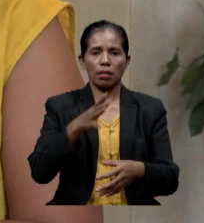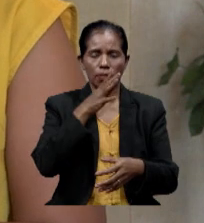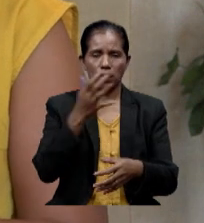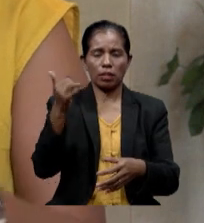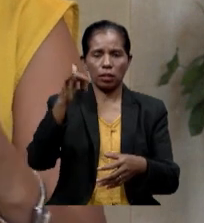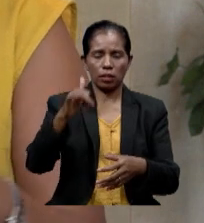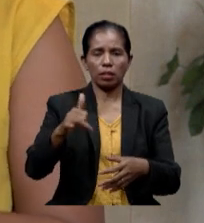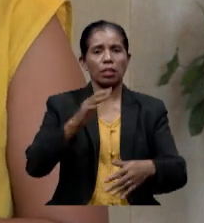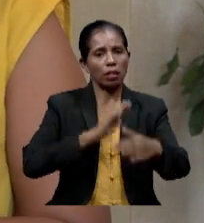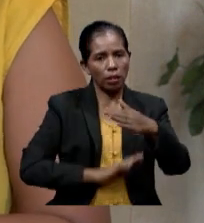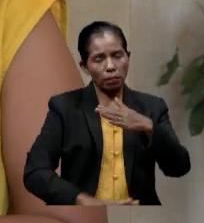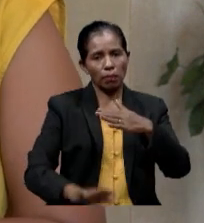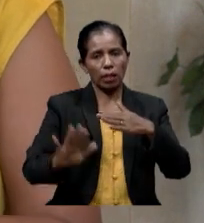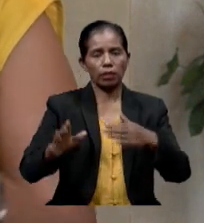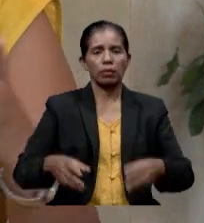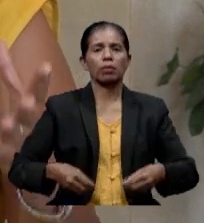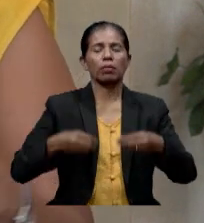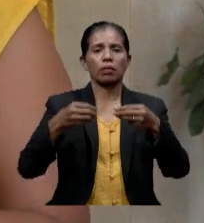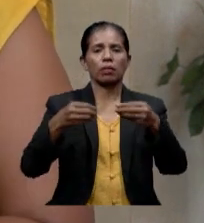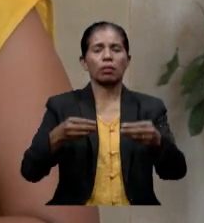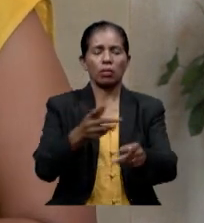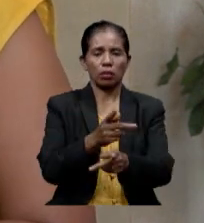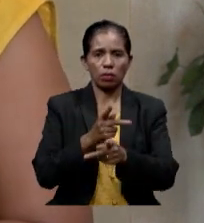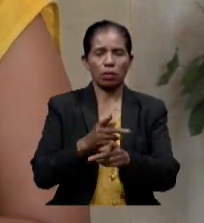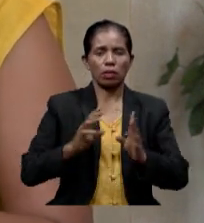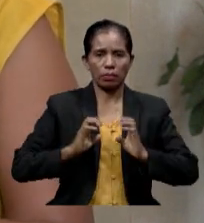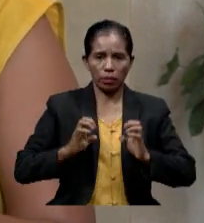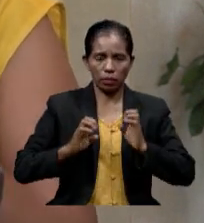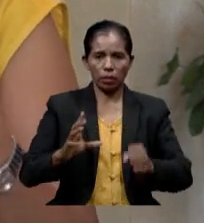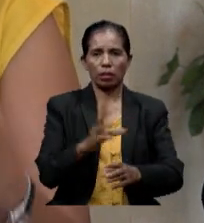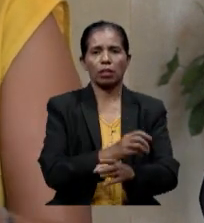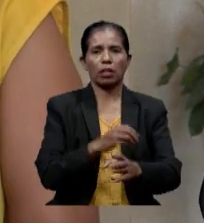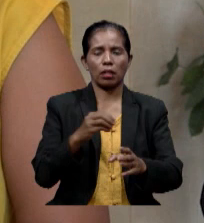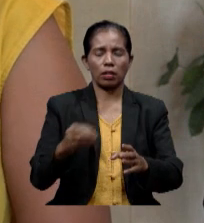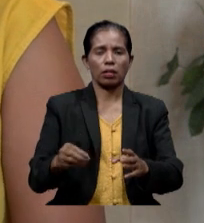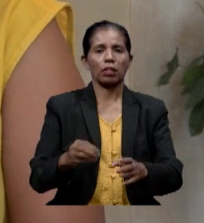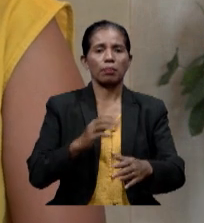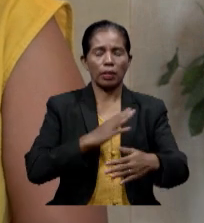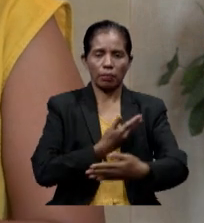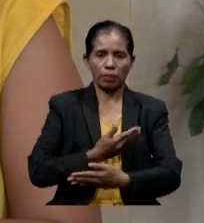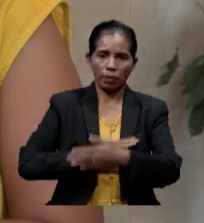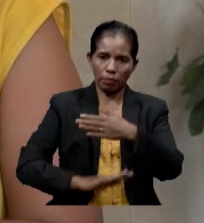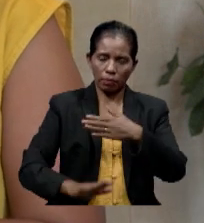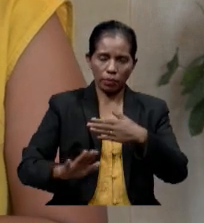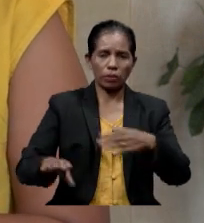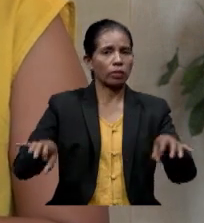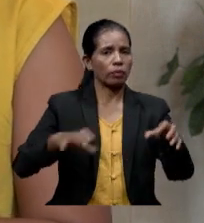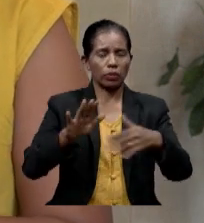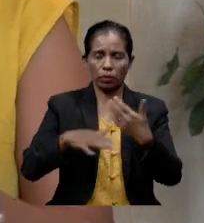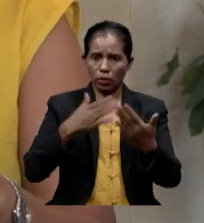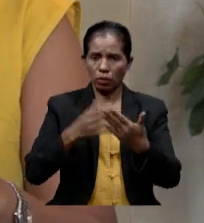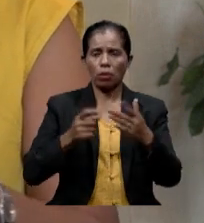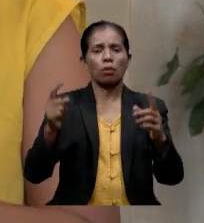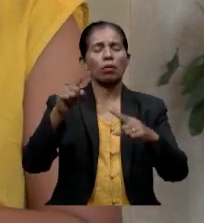tur ahi ho servisu bolu cuidado emergência obstreneutiku natal iha servisu sirane hotu wa inhira